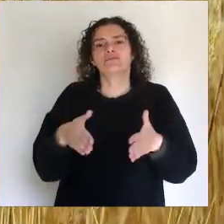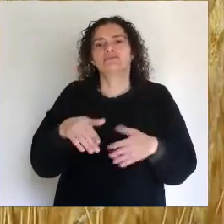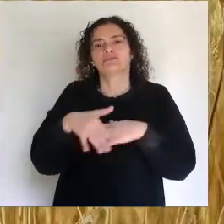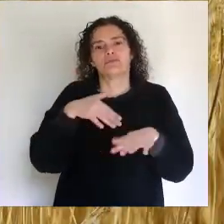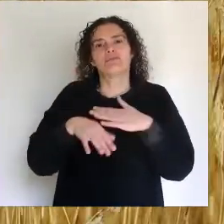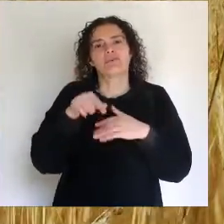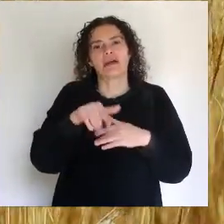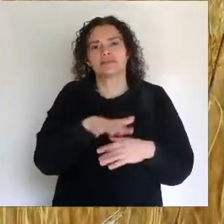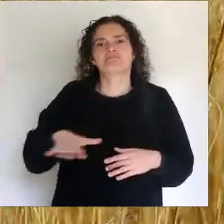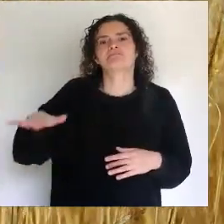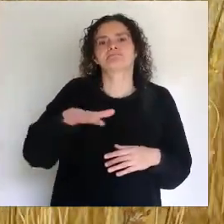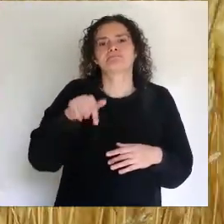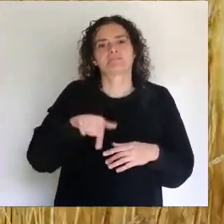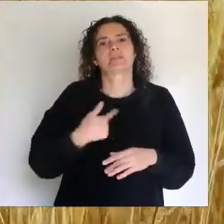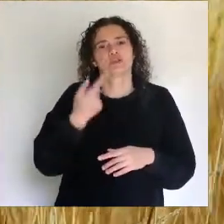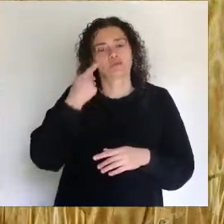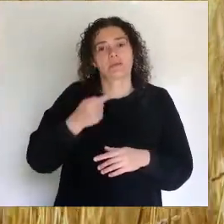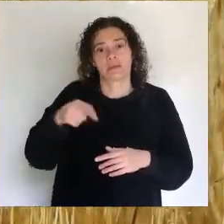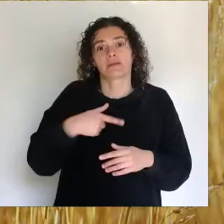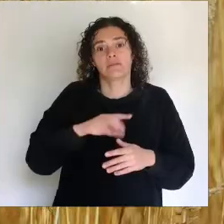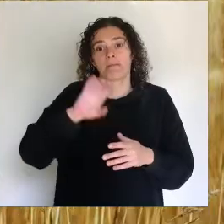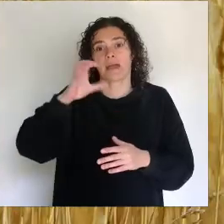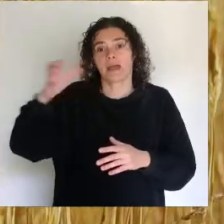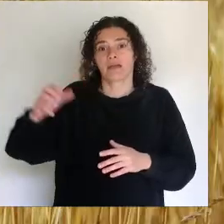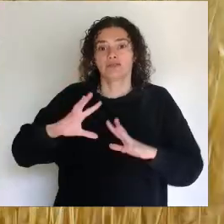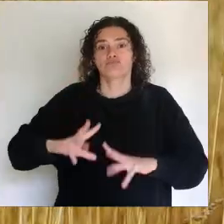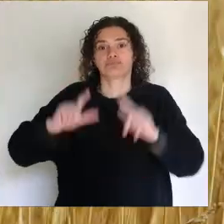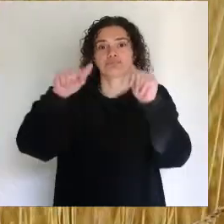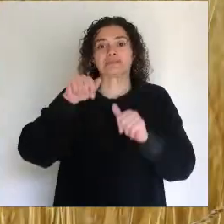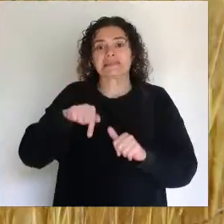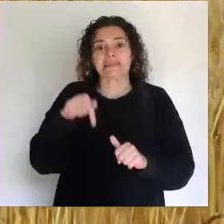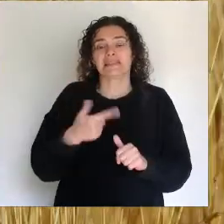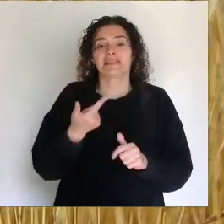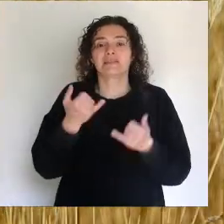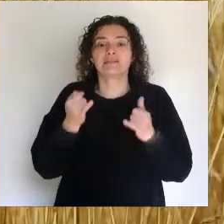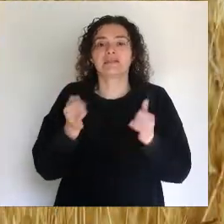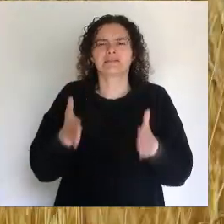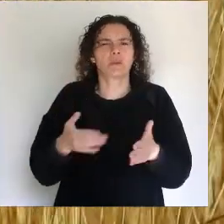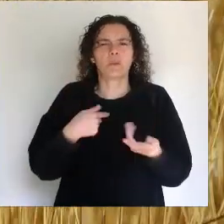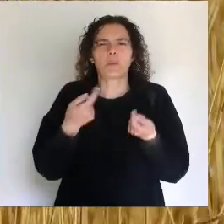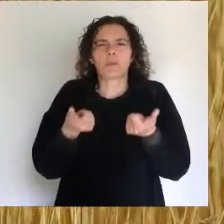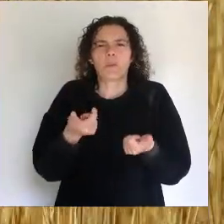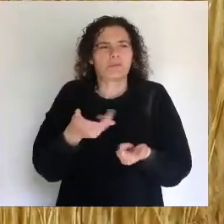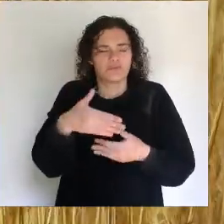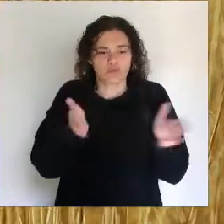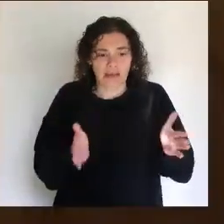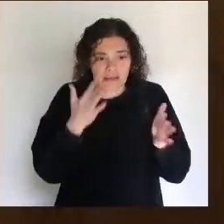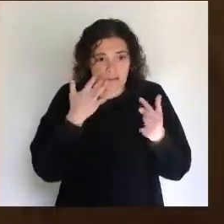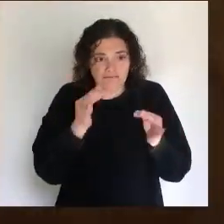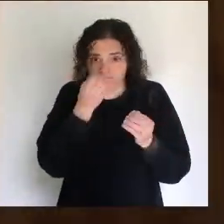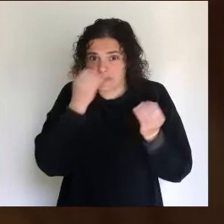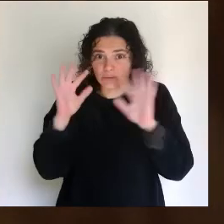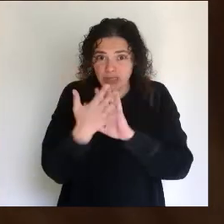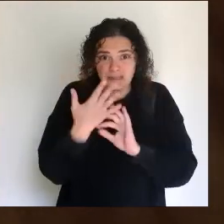são feitas no território, mas especialmente nos países desenvolvidos, e dessas intervenções sobra muito pouco espaço realmente